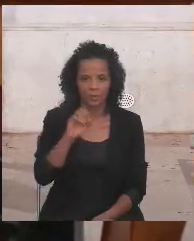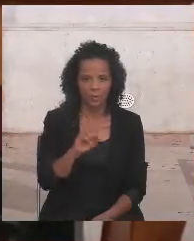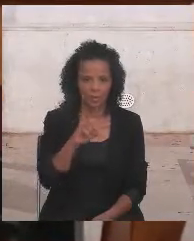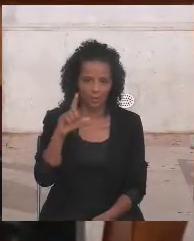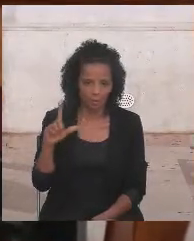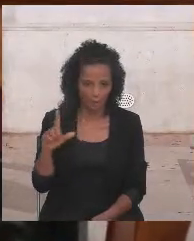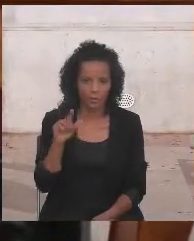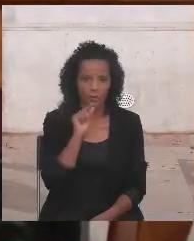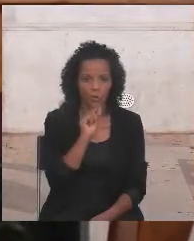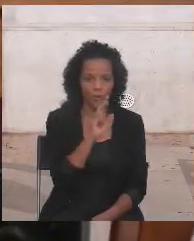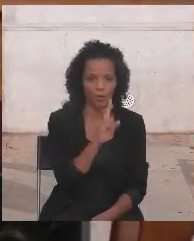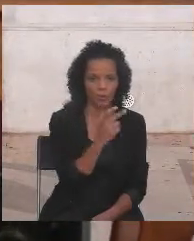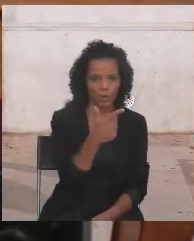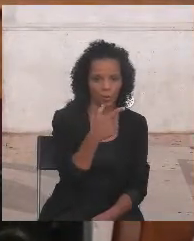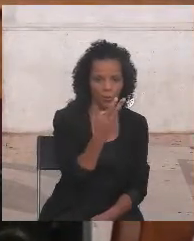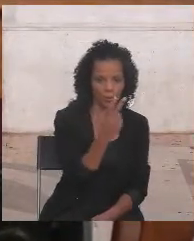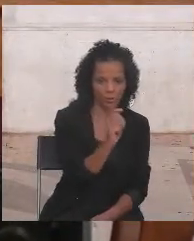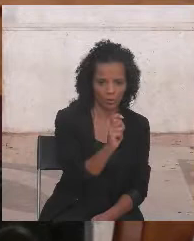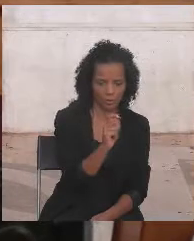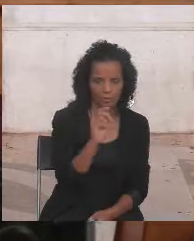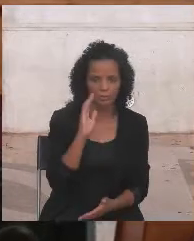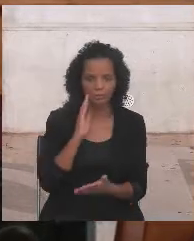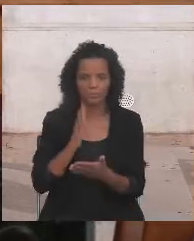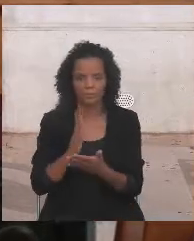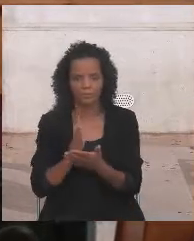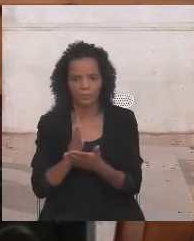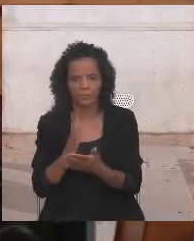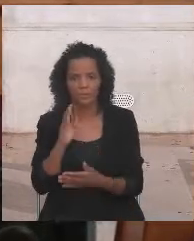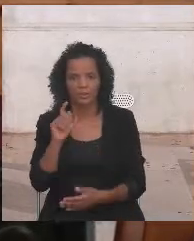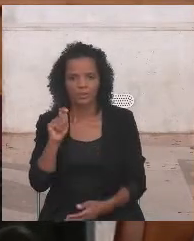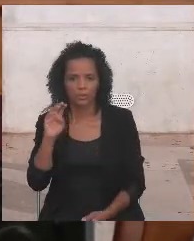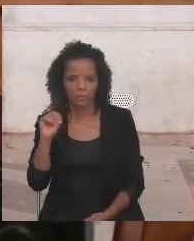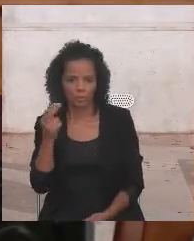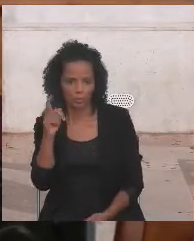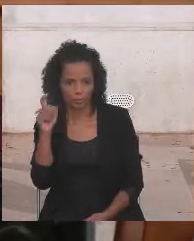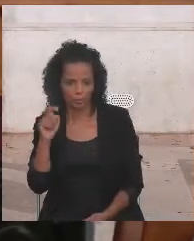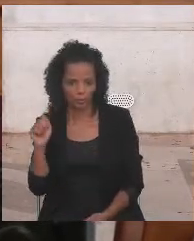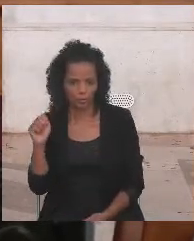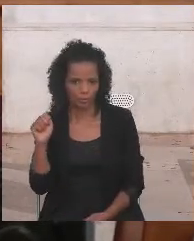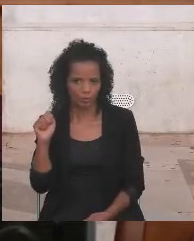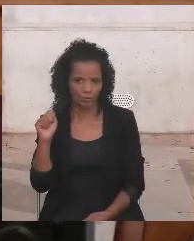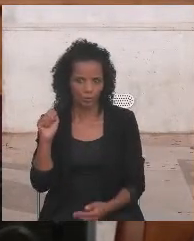Olivais, Ruth Sofia Florêncio Lima de Jesus.